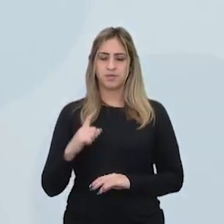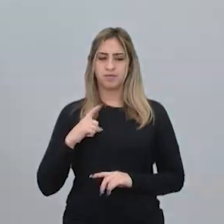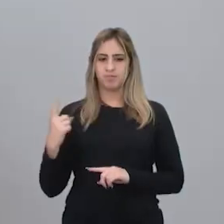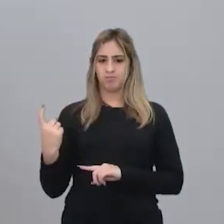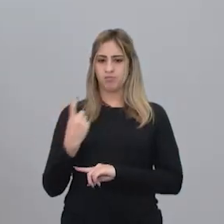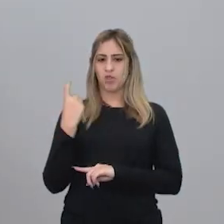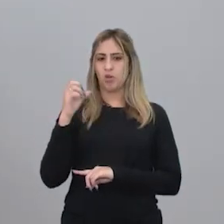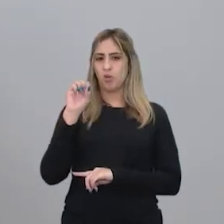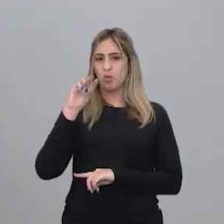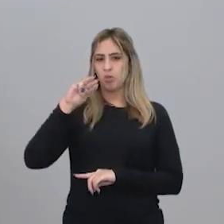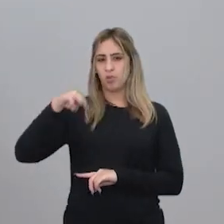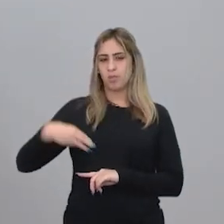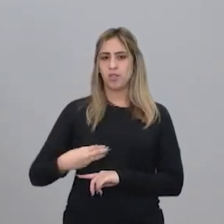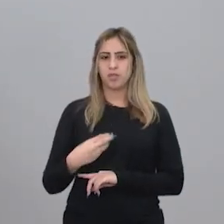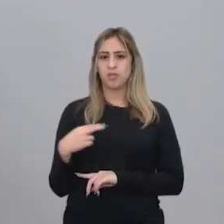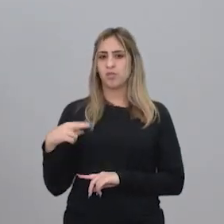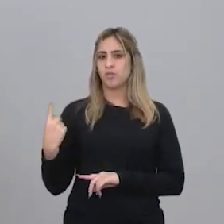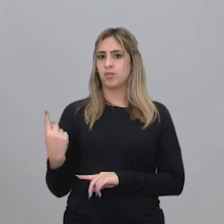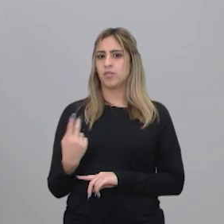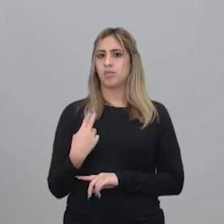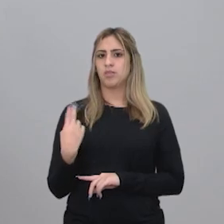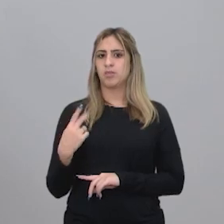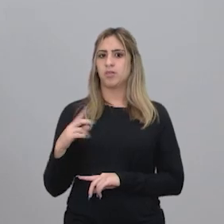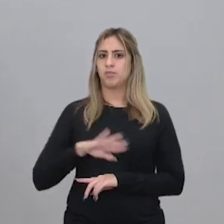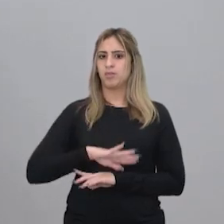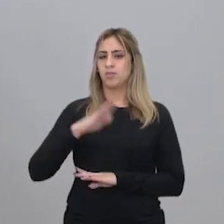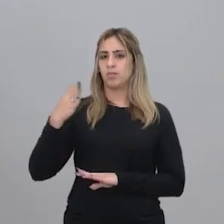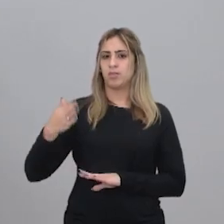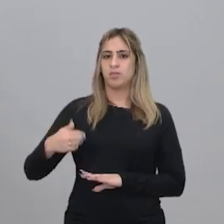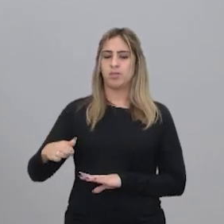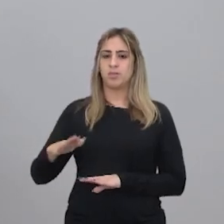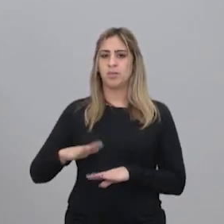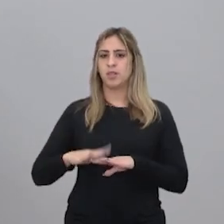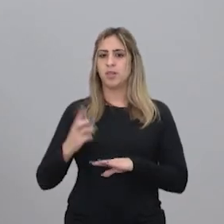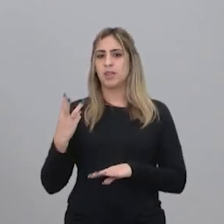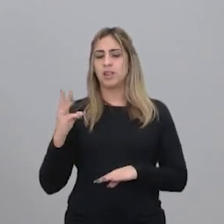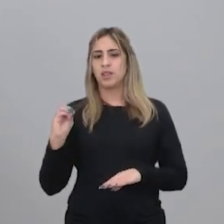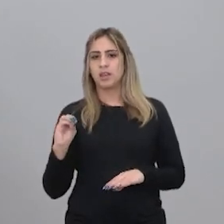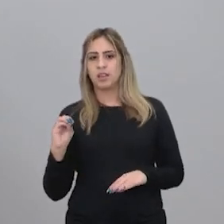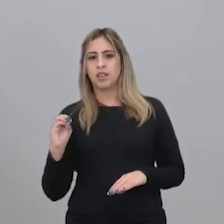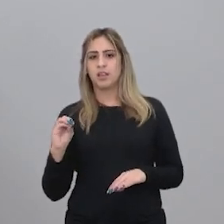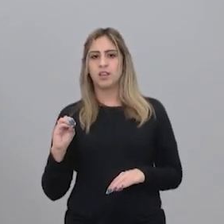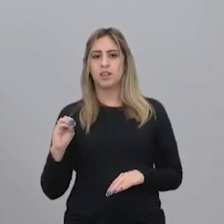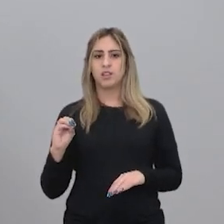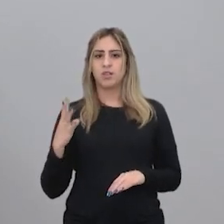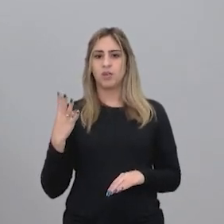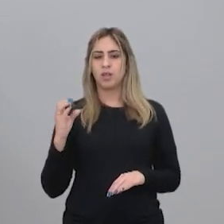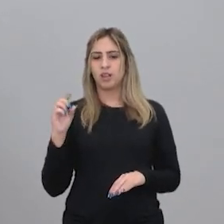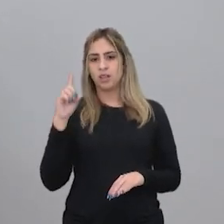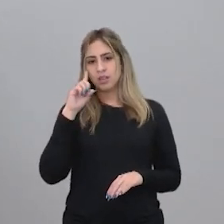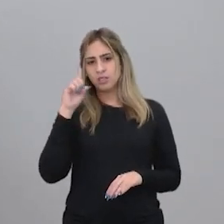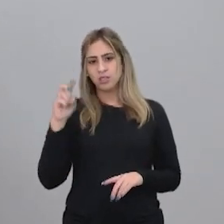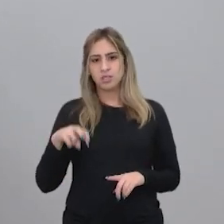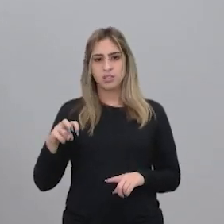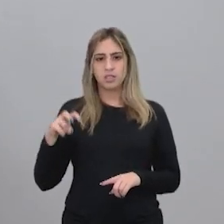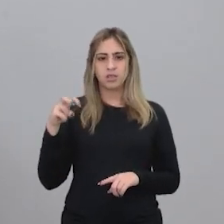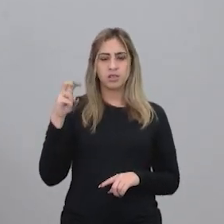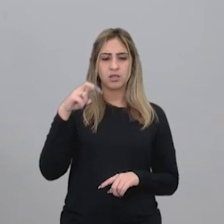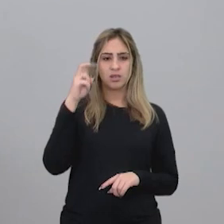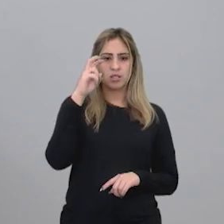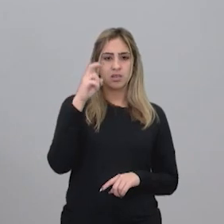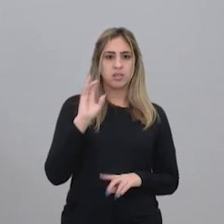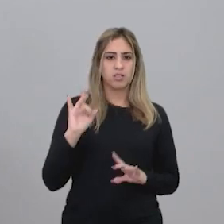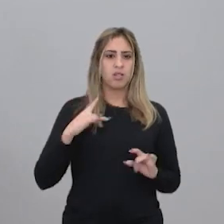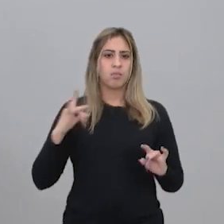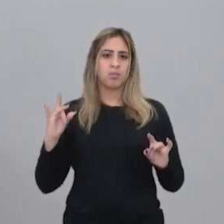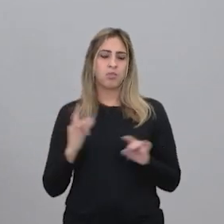de 8.000, não existe uma montanha de 8.000 que você use menos de 30, 40 dias para subir. Só se você está aclimatado,